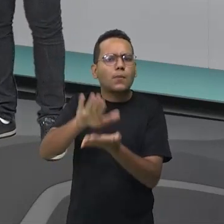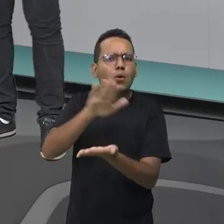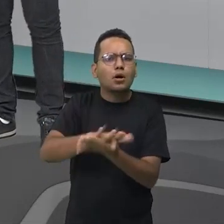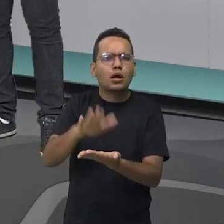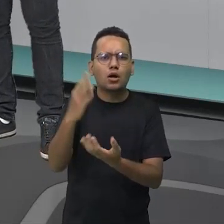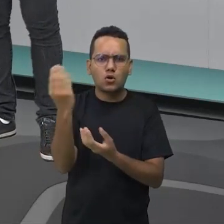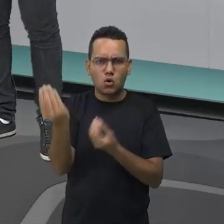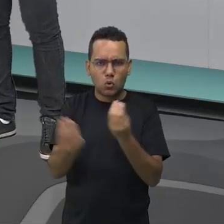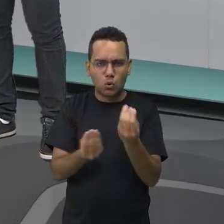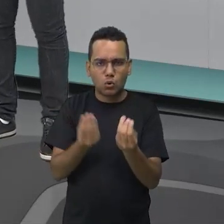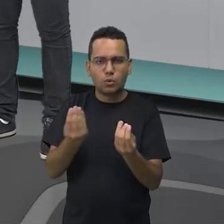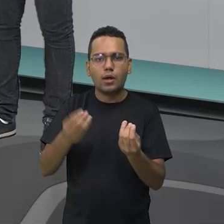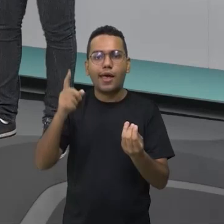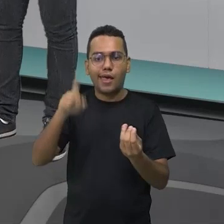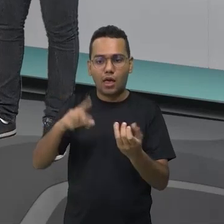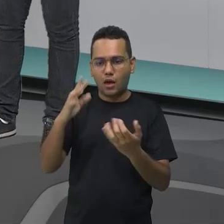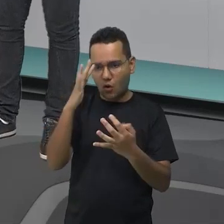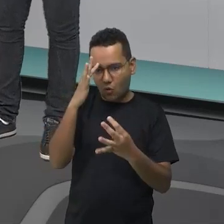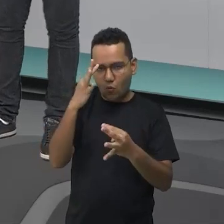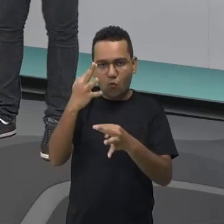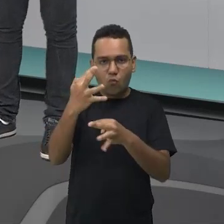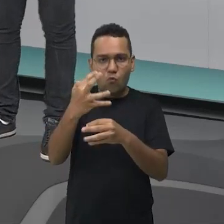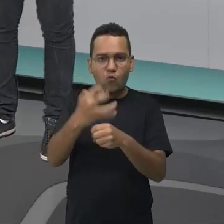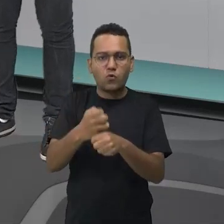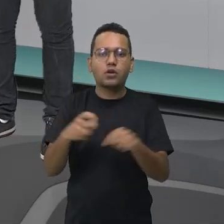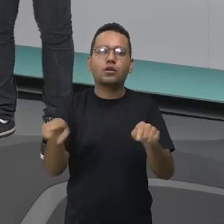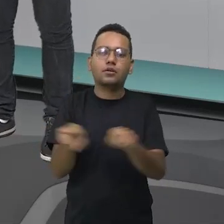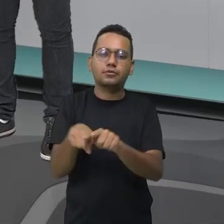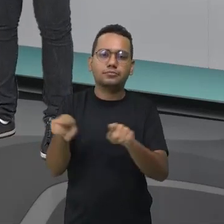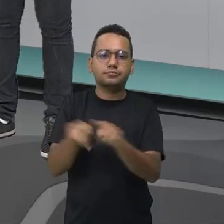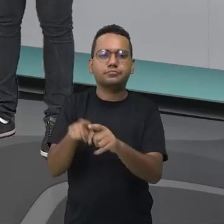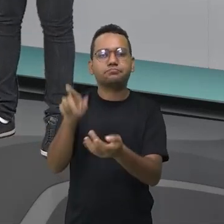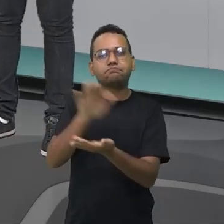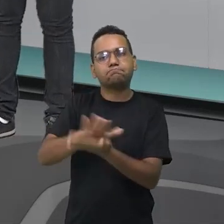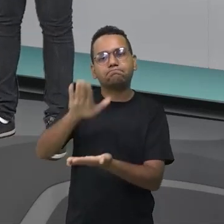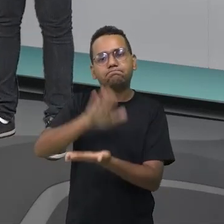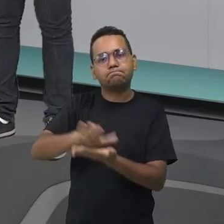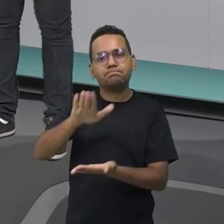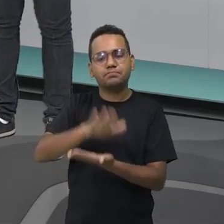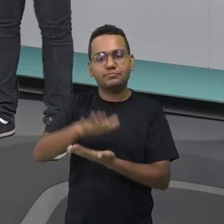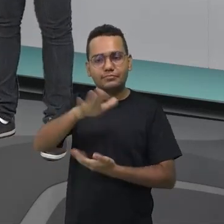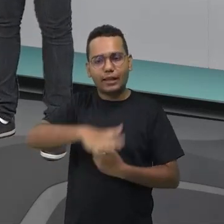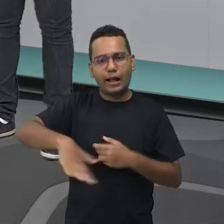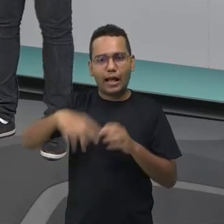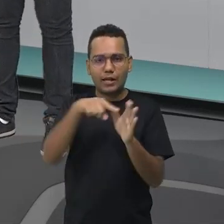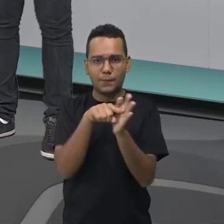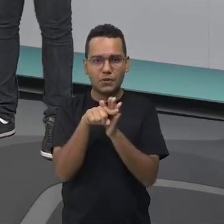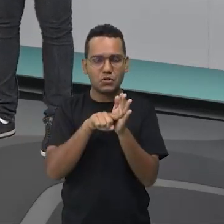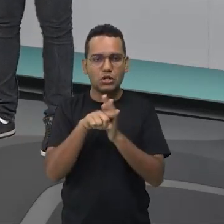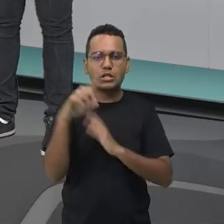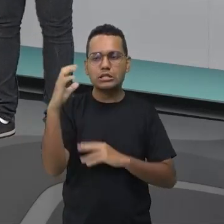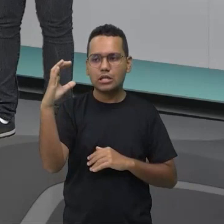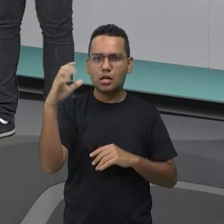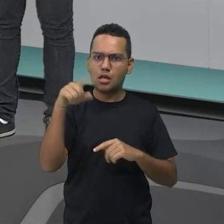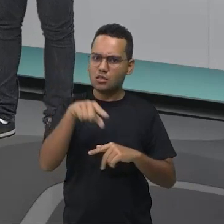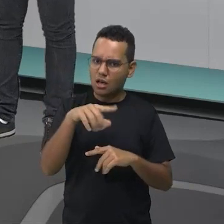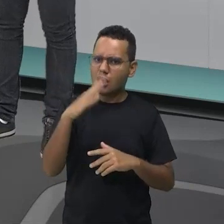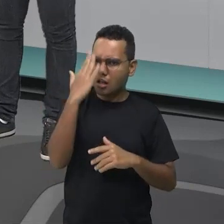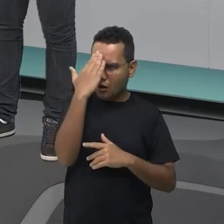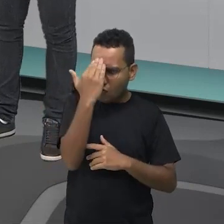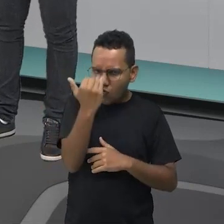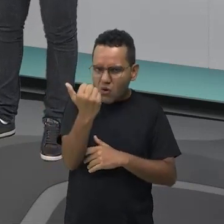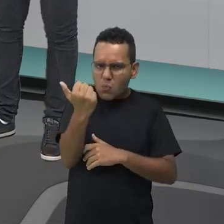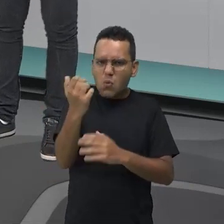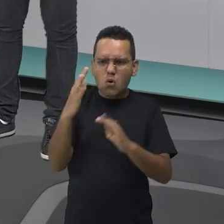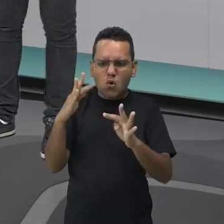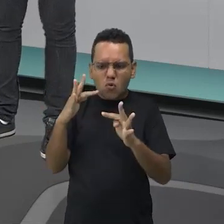publicado, observem que ele é um físico e divulgador de ciência, ok? Então observe que é alguém que entende do assunto, até mesmo